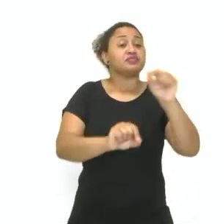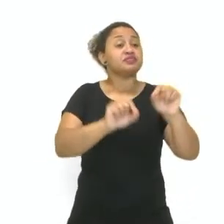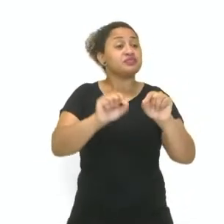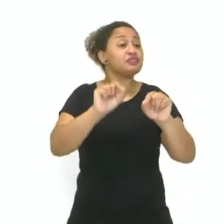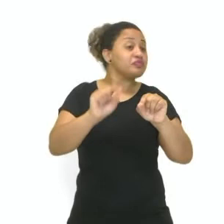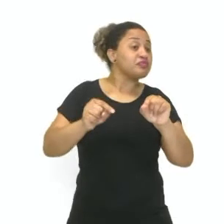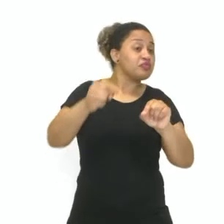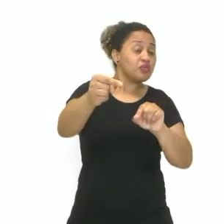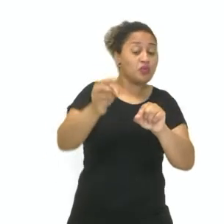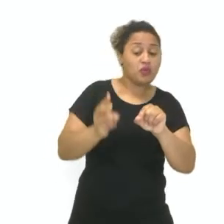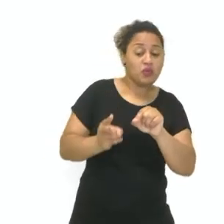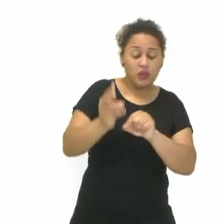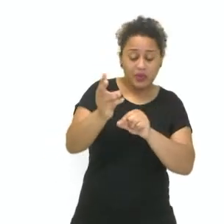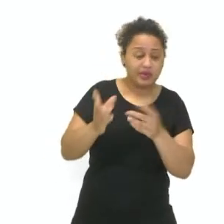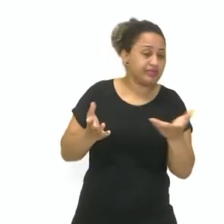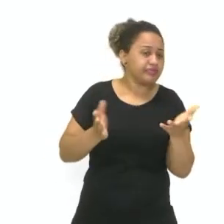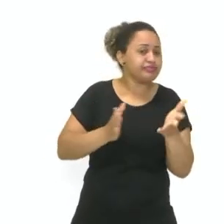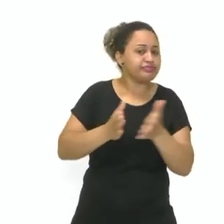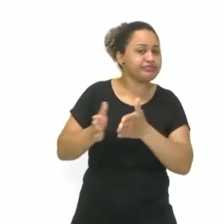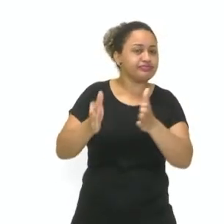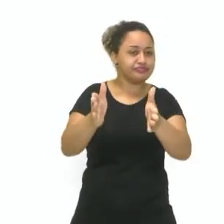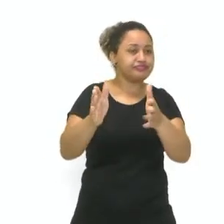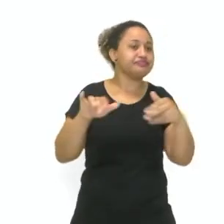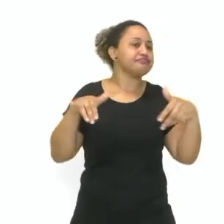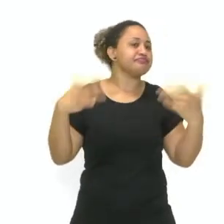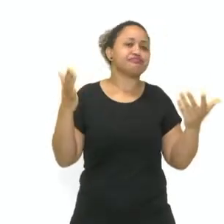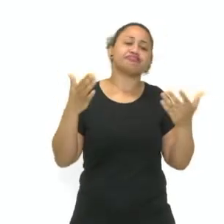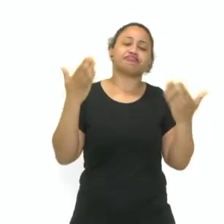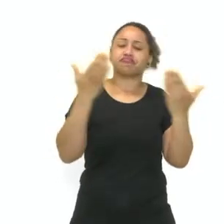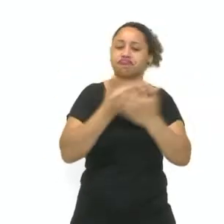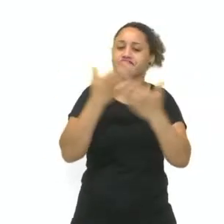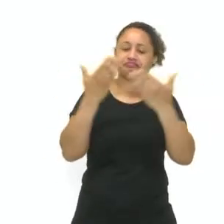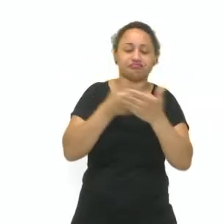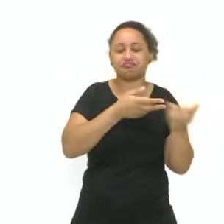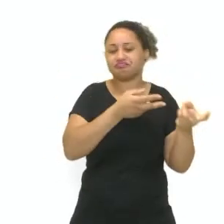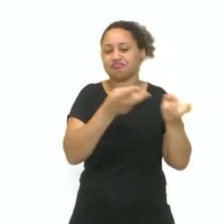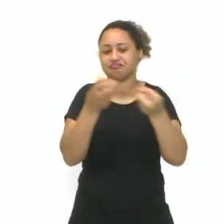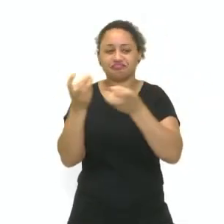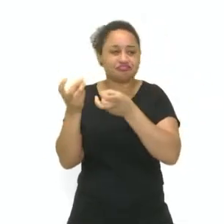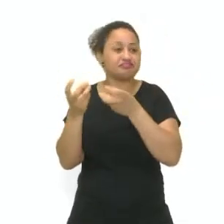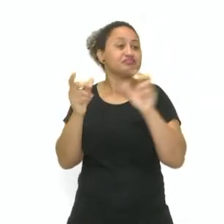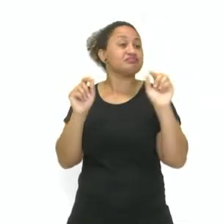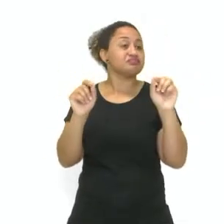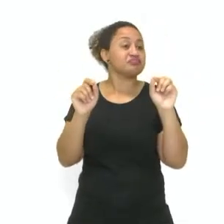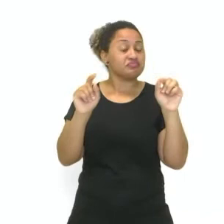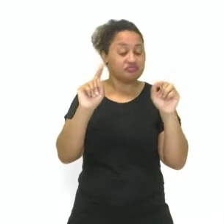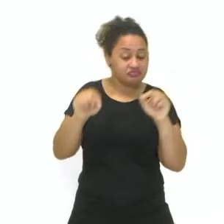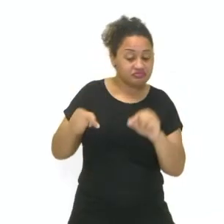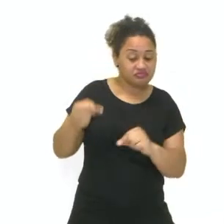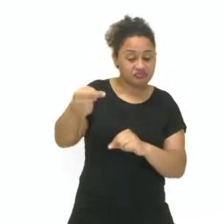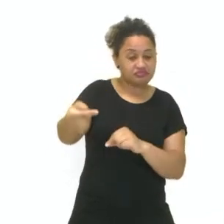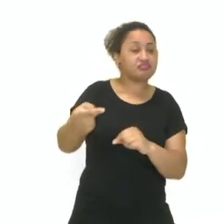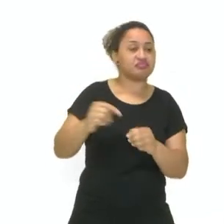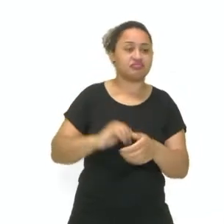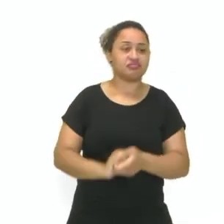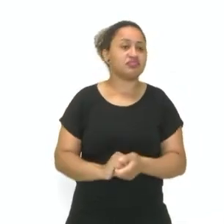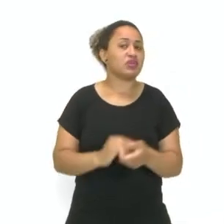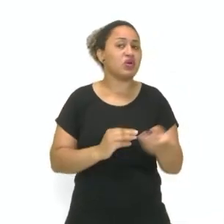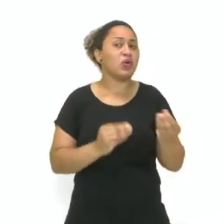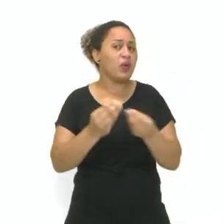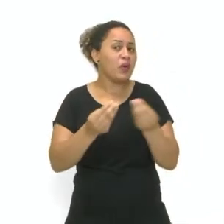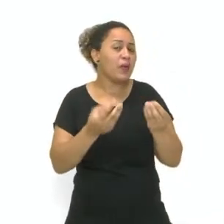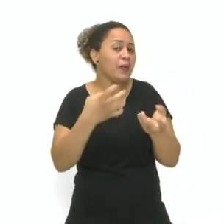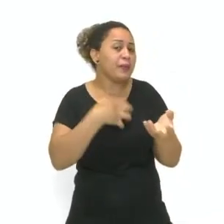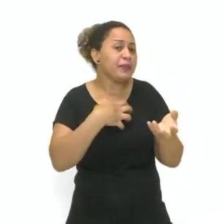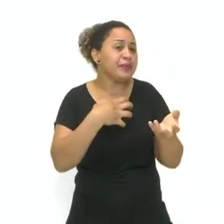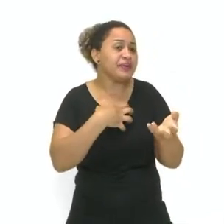depois segue a sua curva, invisíveis, indetectáveis, até a aparição seguinte. Como se